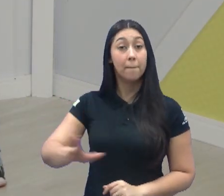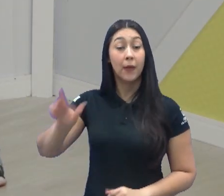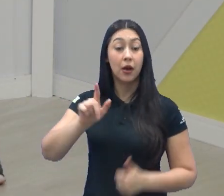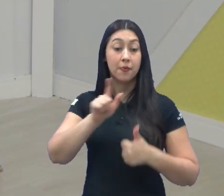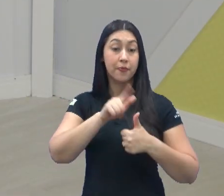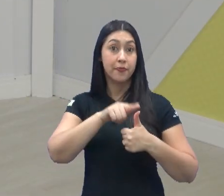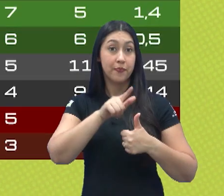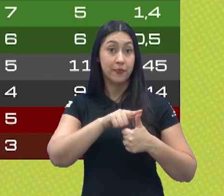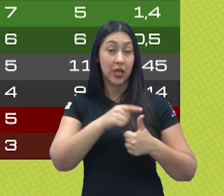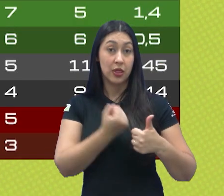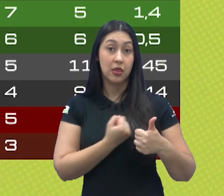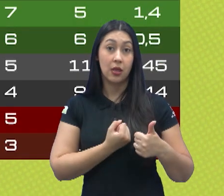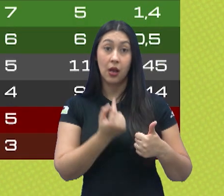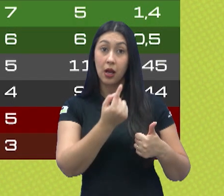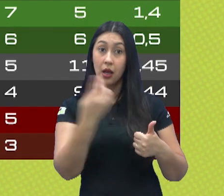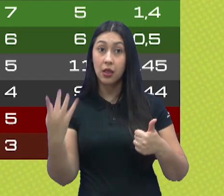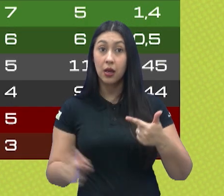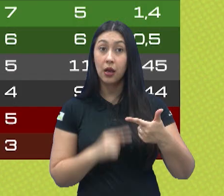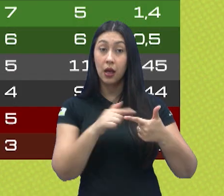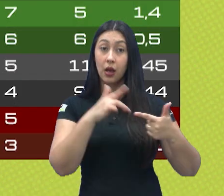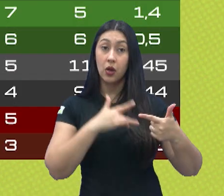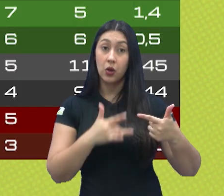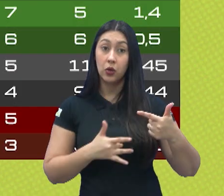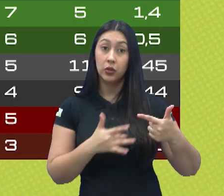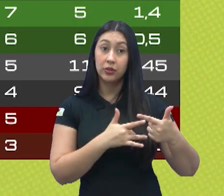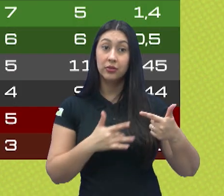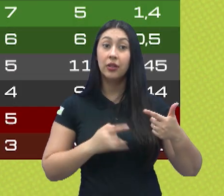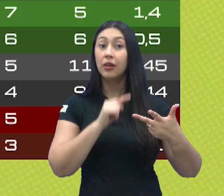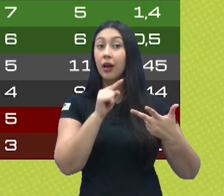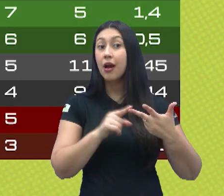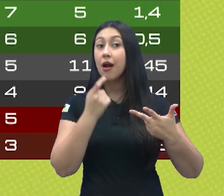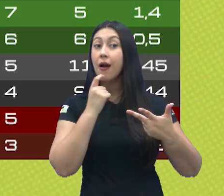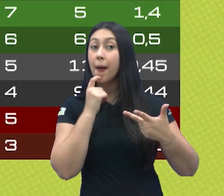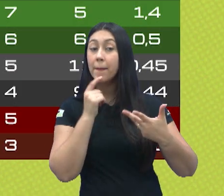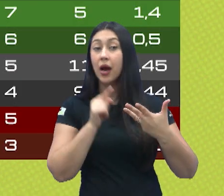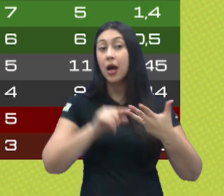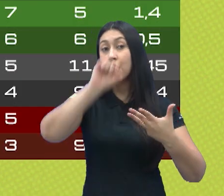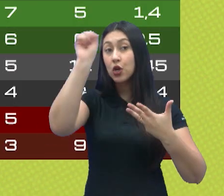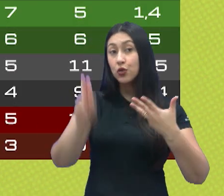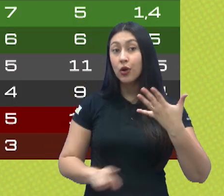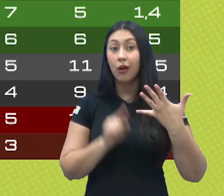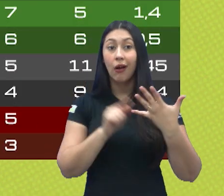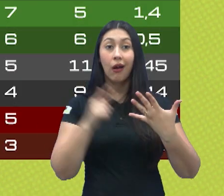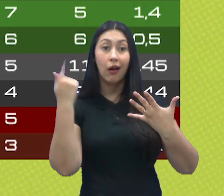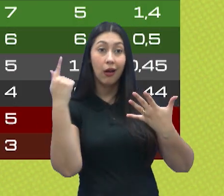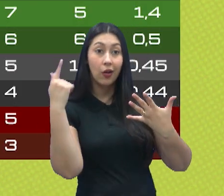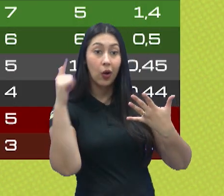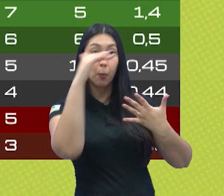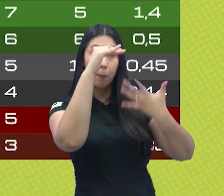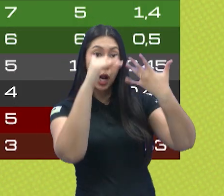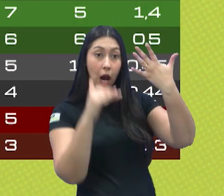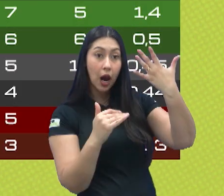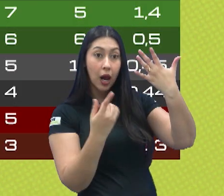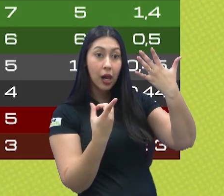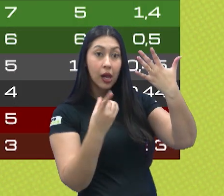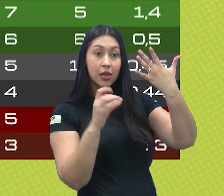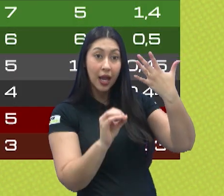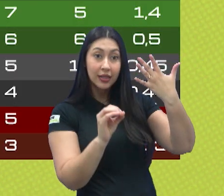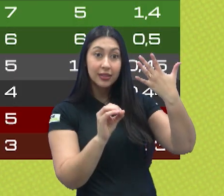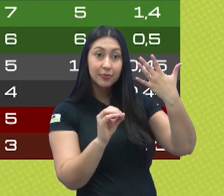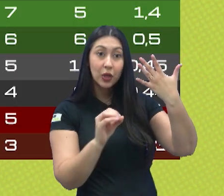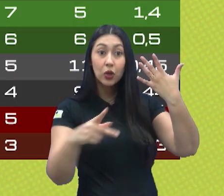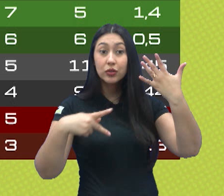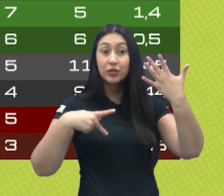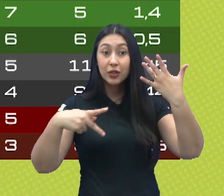com 14 pontos, seguido pelo Cruzeiro, Campinas, Suzano, Goiás. E aí lá embaixo na 10ª posição é o São José e o Monte Carmelo está